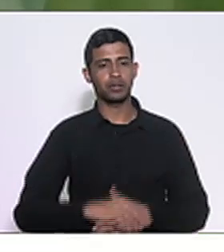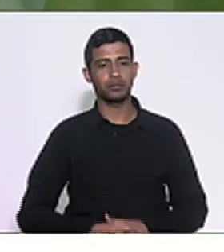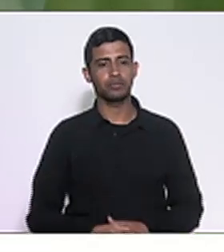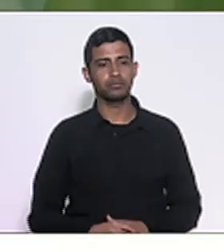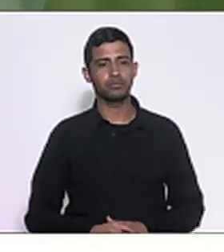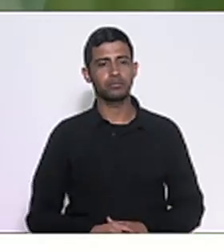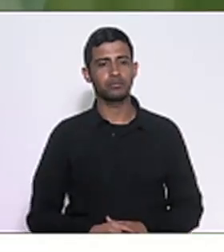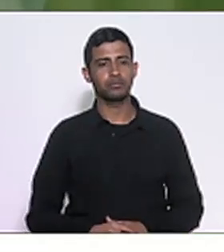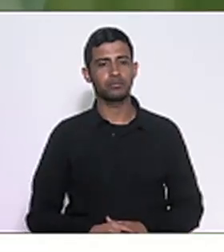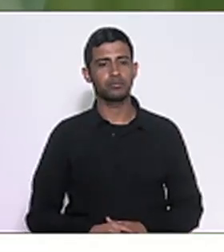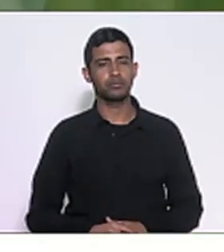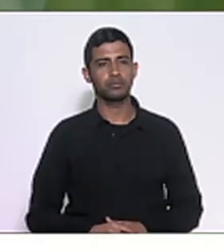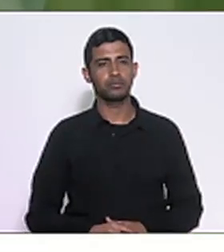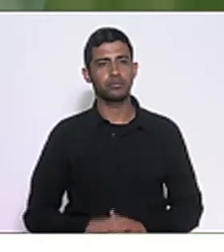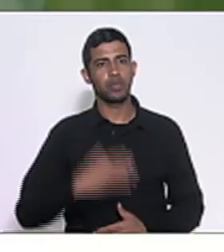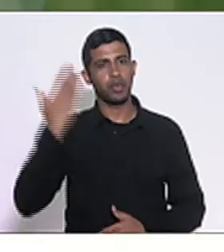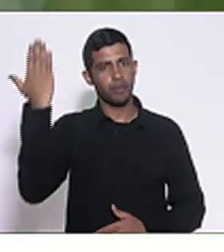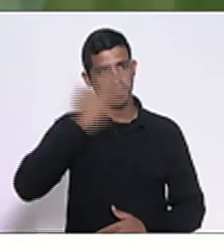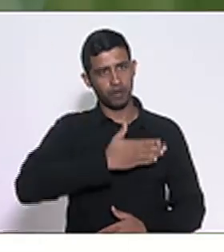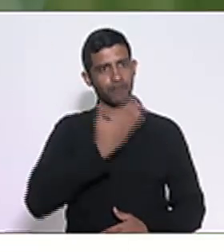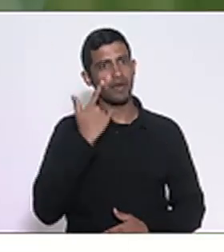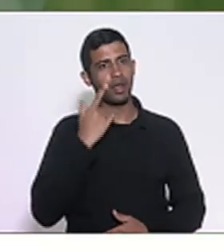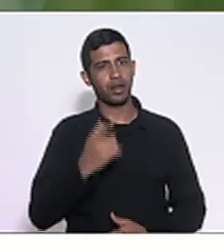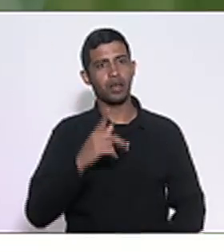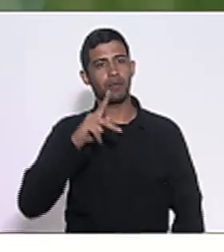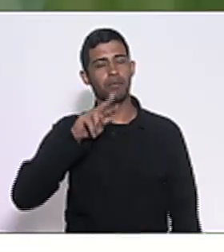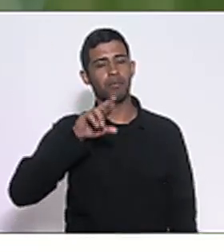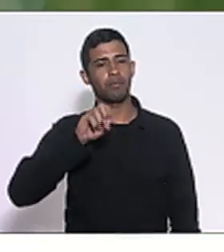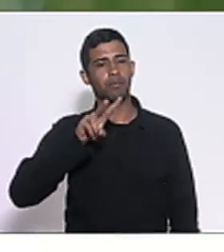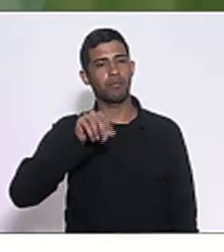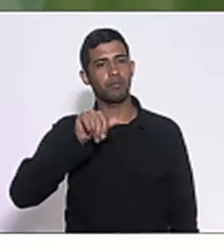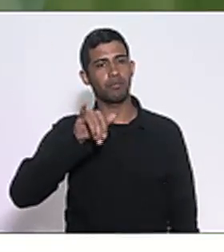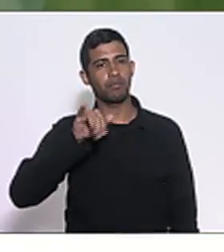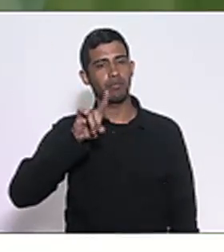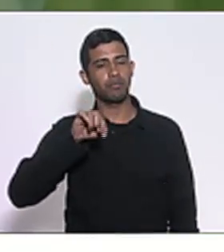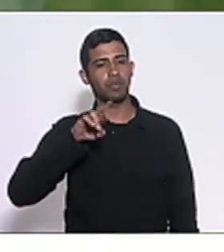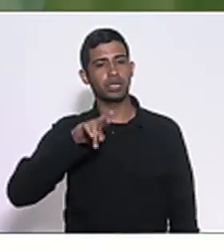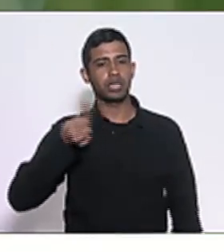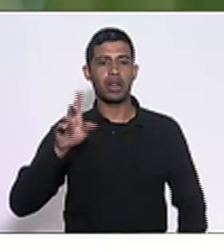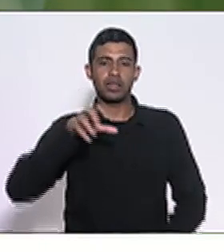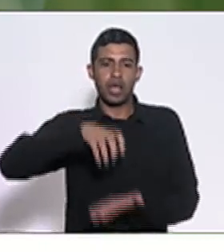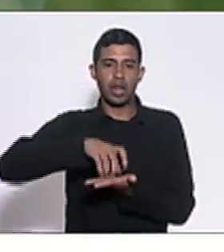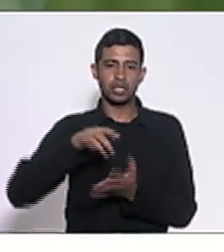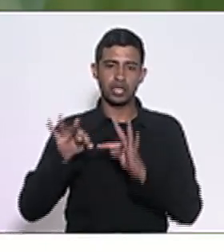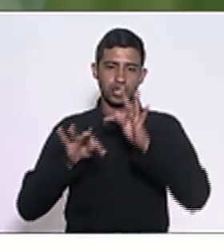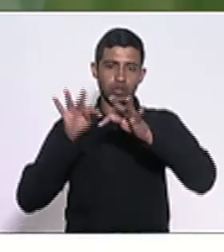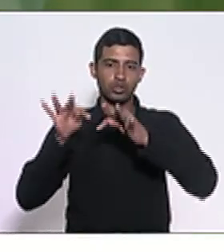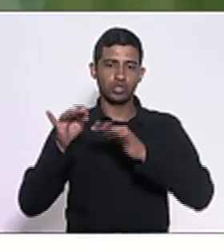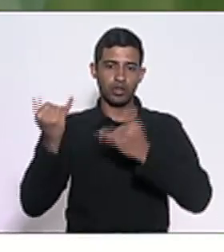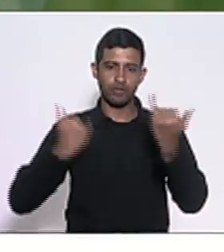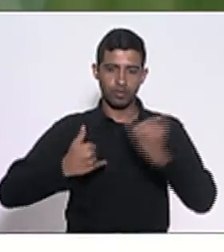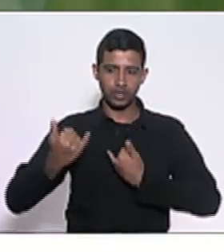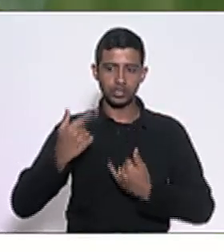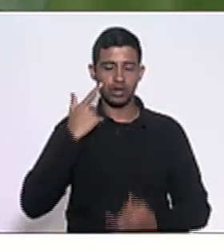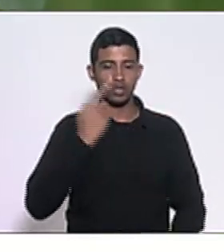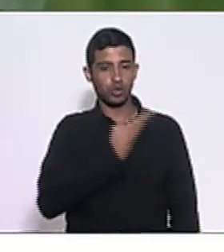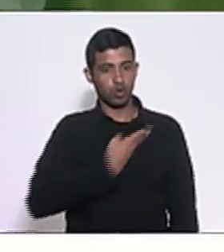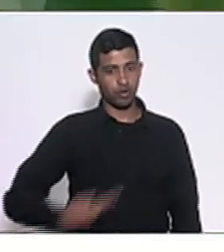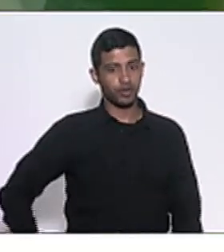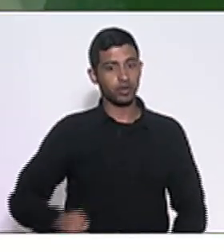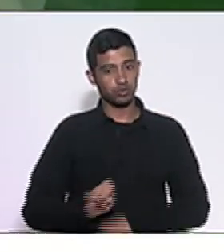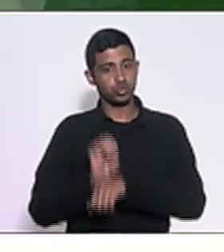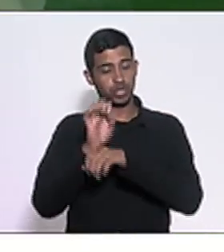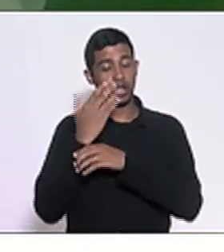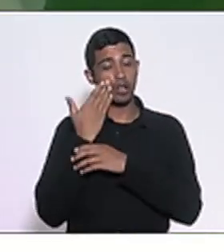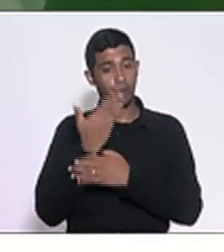service provider e um solution provider na área de tecnologia da informação para o governo do Estado, porque isso traz vantagens